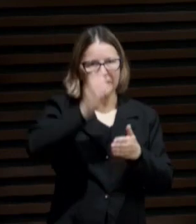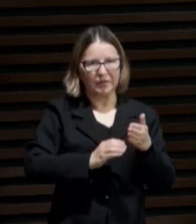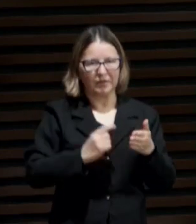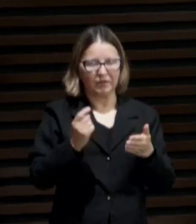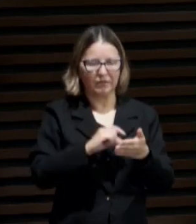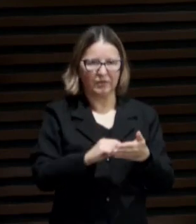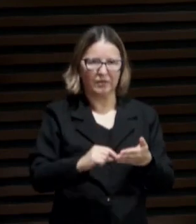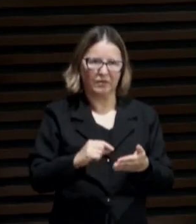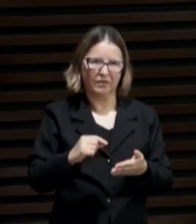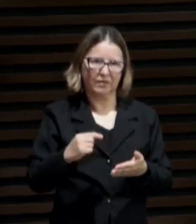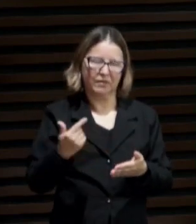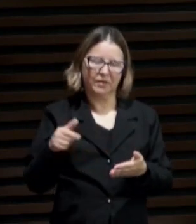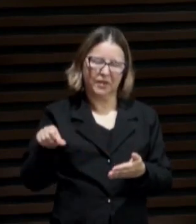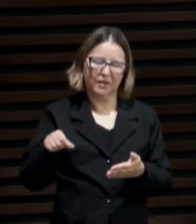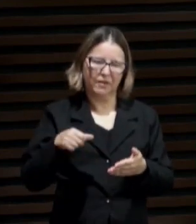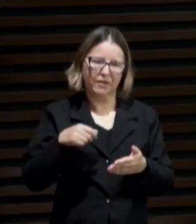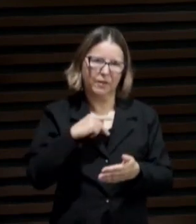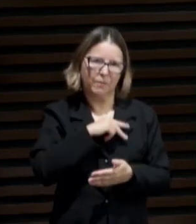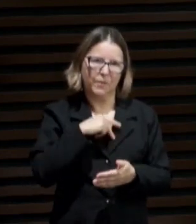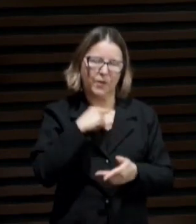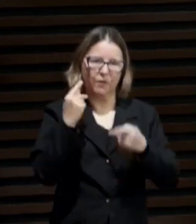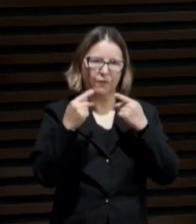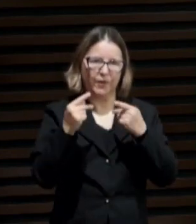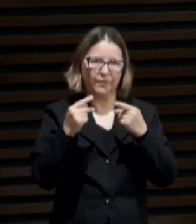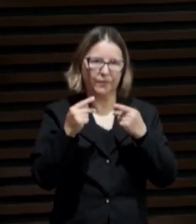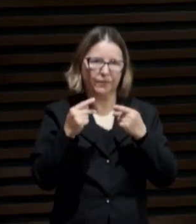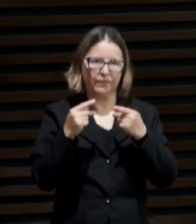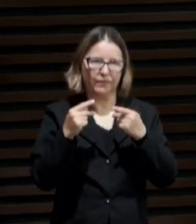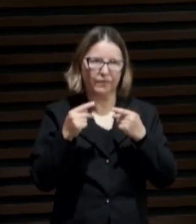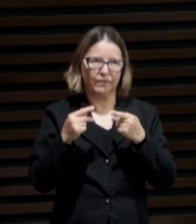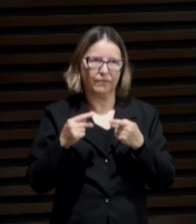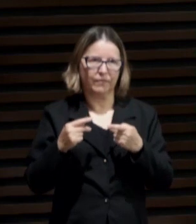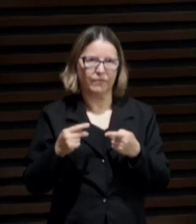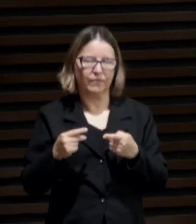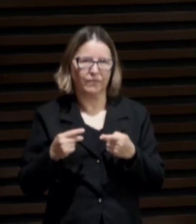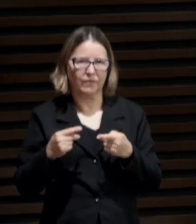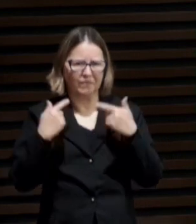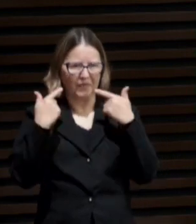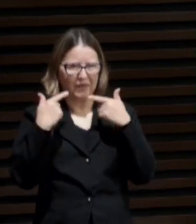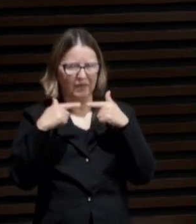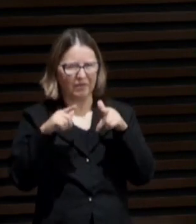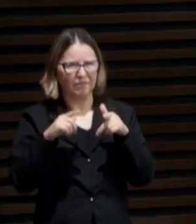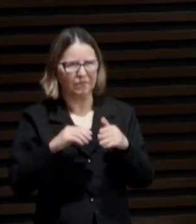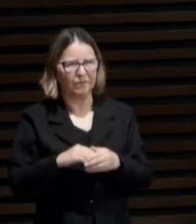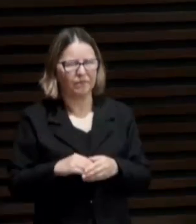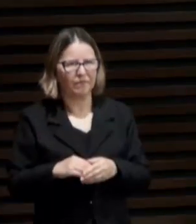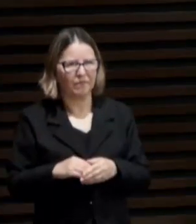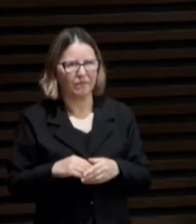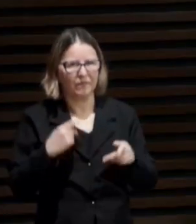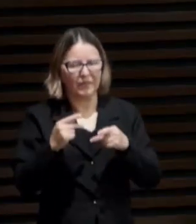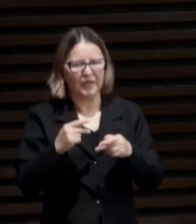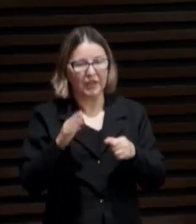29, Paulo vai falar aqui da linguagem dos ímpios. Ele diz assim, ó: cheios de